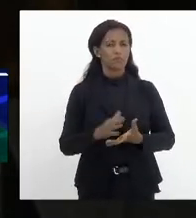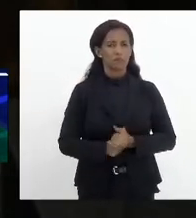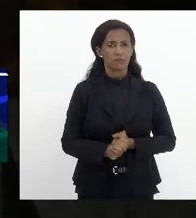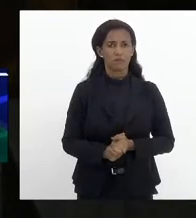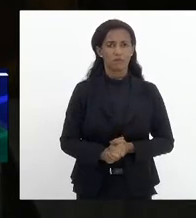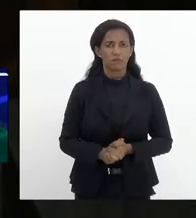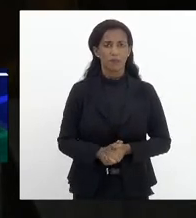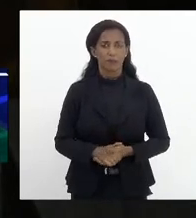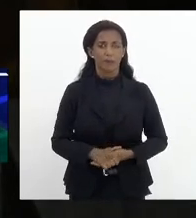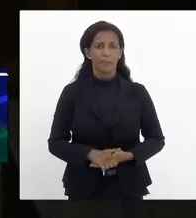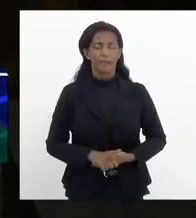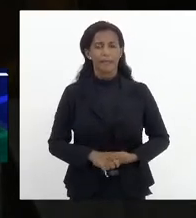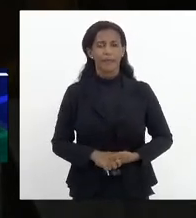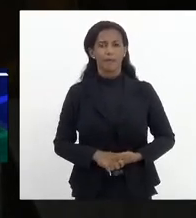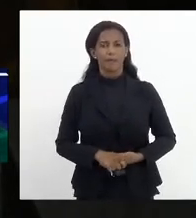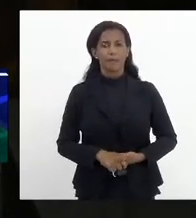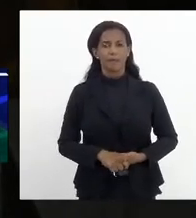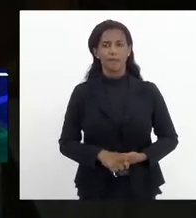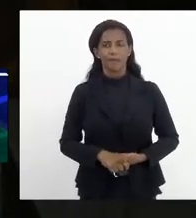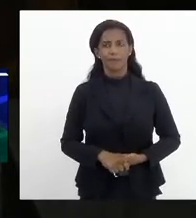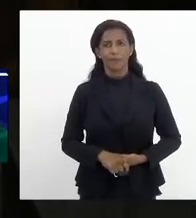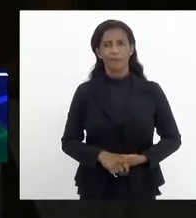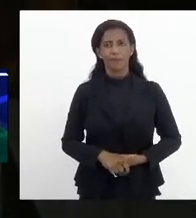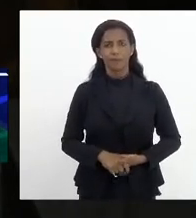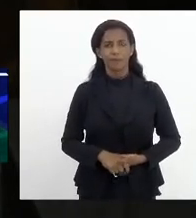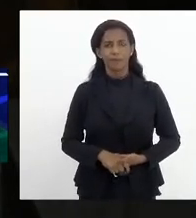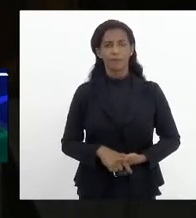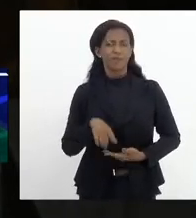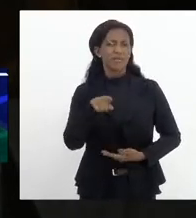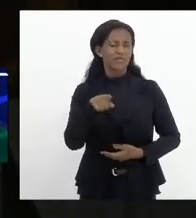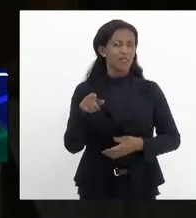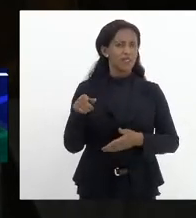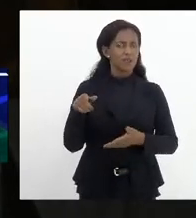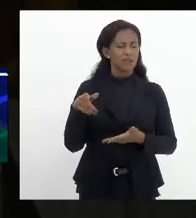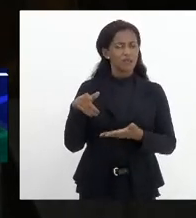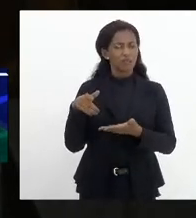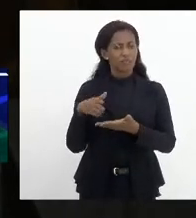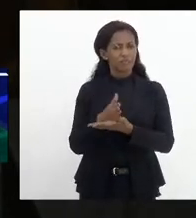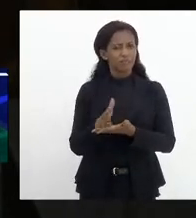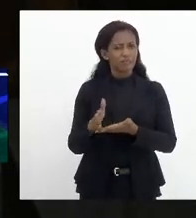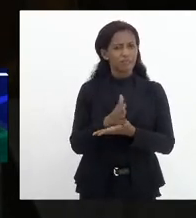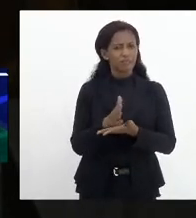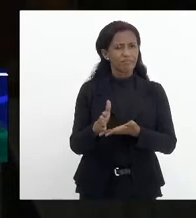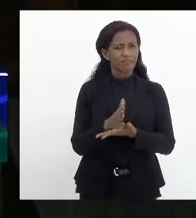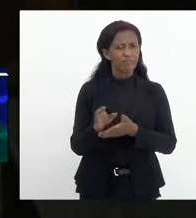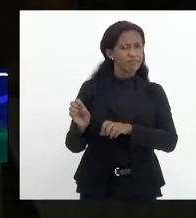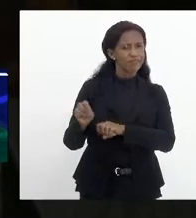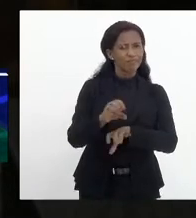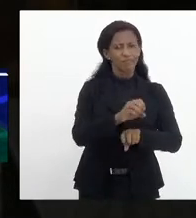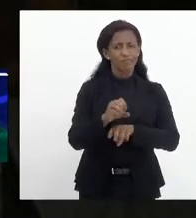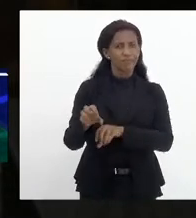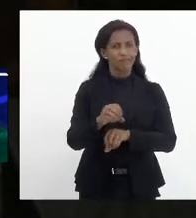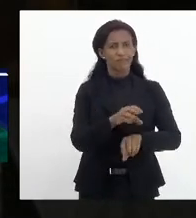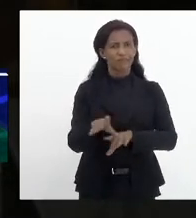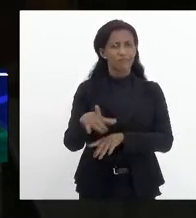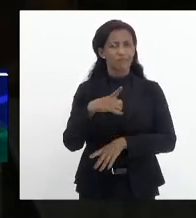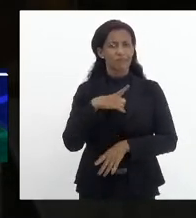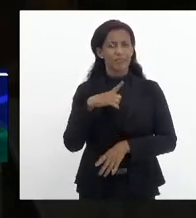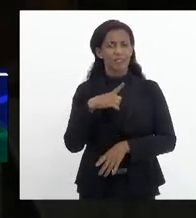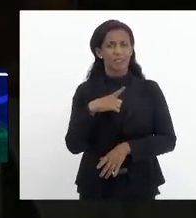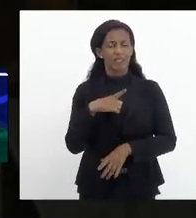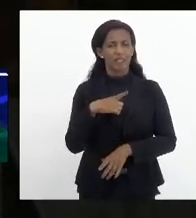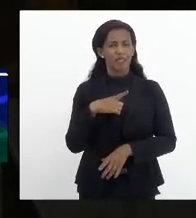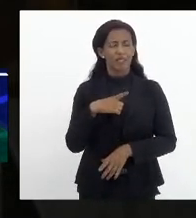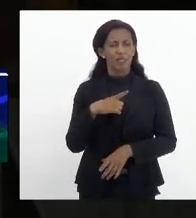E essas orientações têm sido emanadas do Tribunal